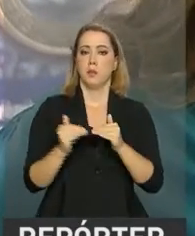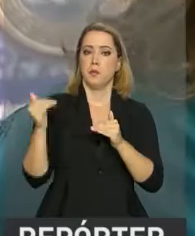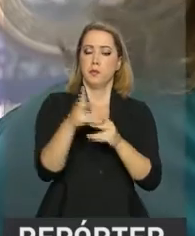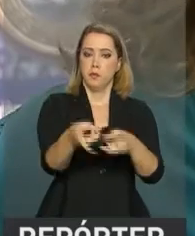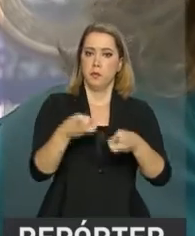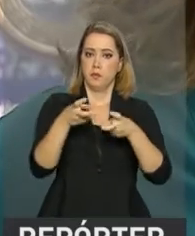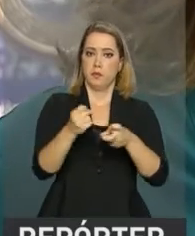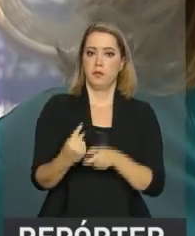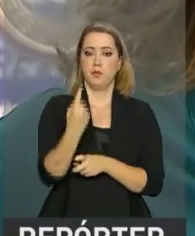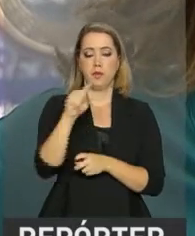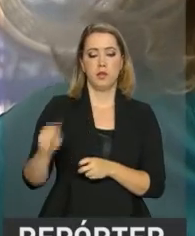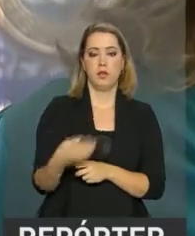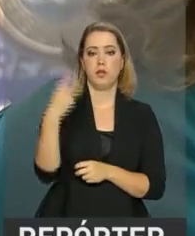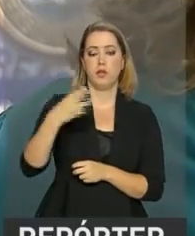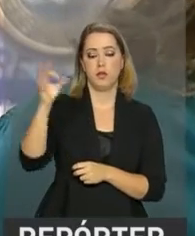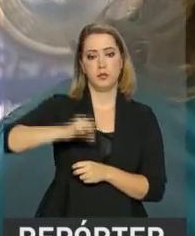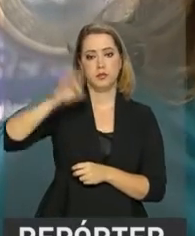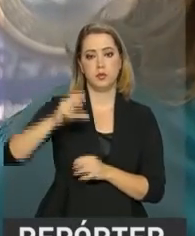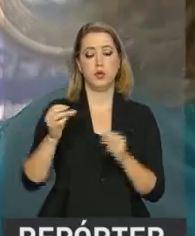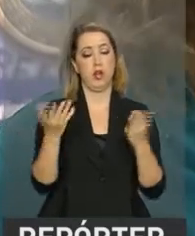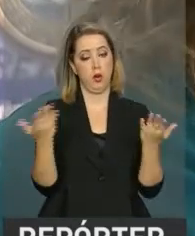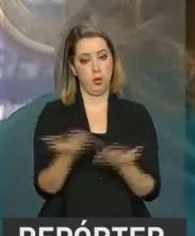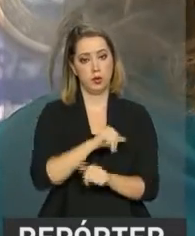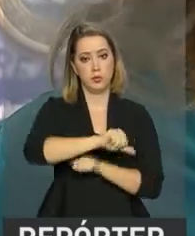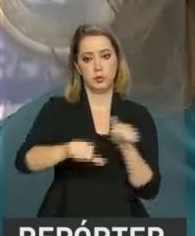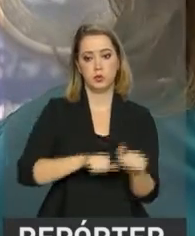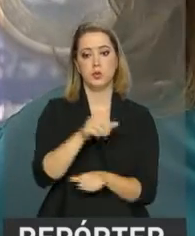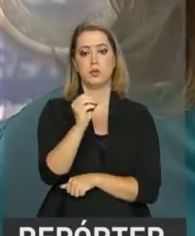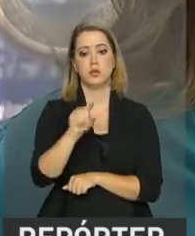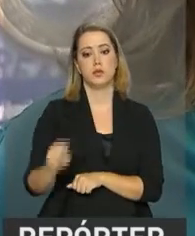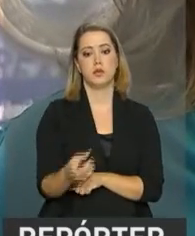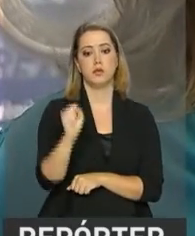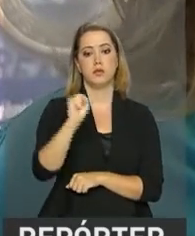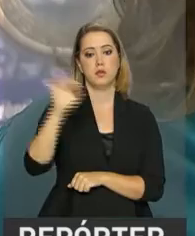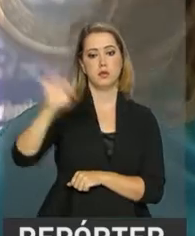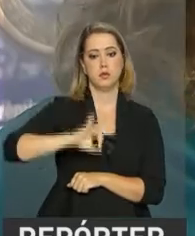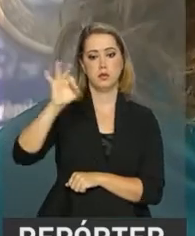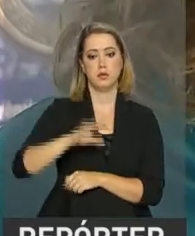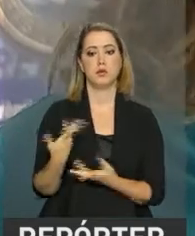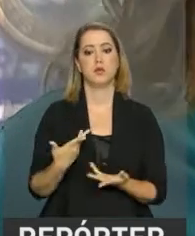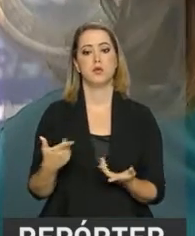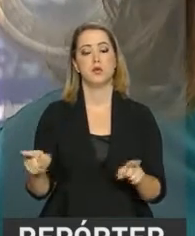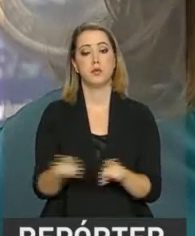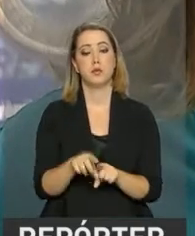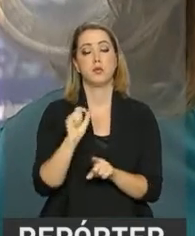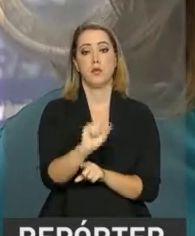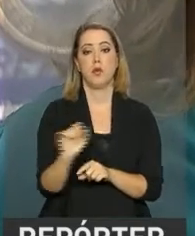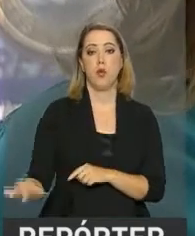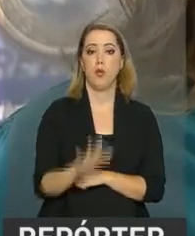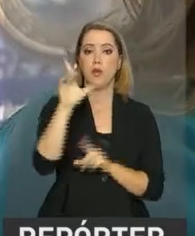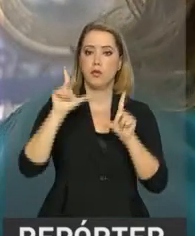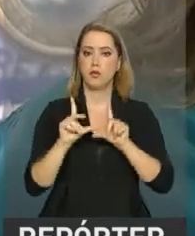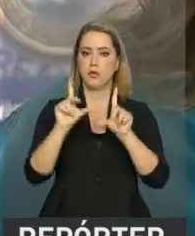revisada de 1,3 por cento para 0,8 por cento já a estimativa de recessão ficou estável com inflação em queda